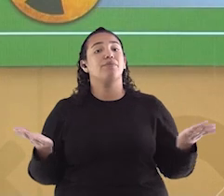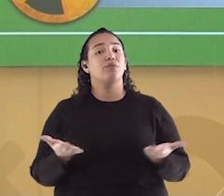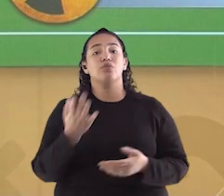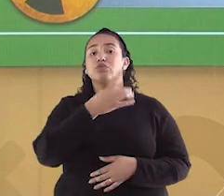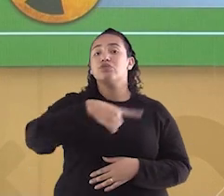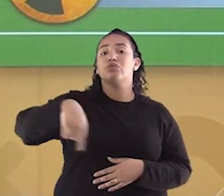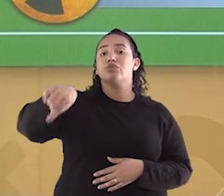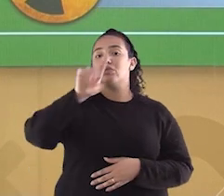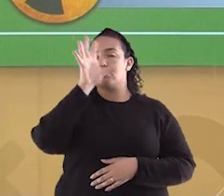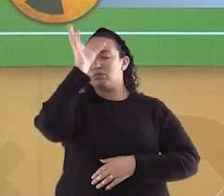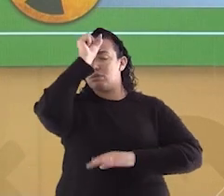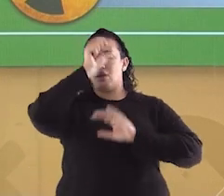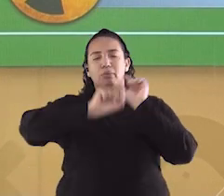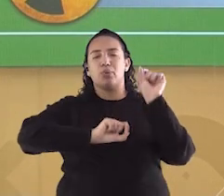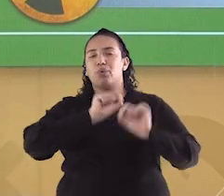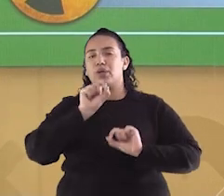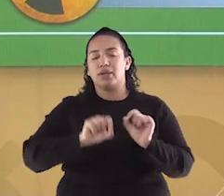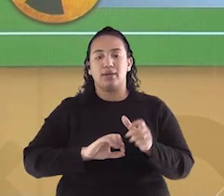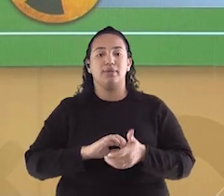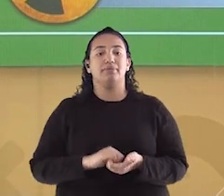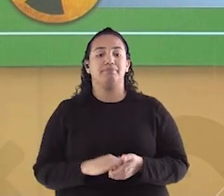Bom, gente, e o que a gente aprendeu hoje?